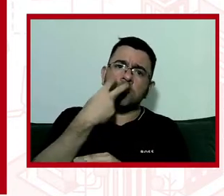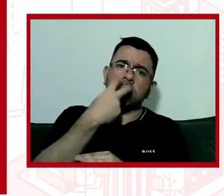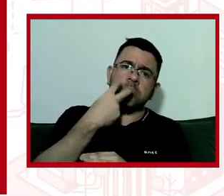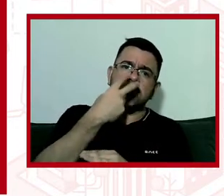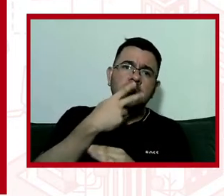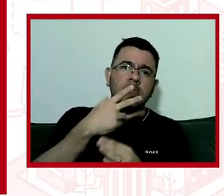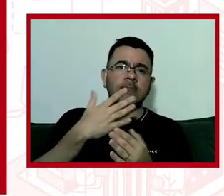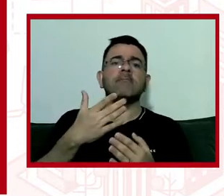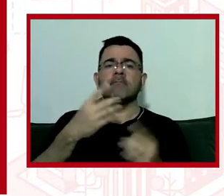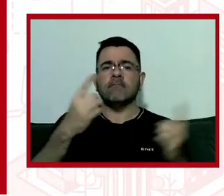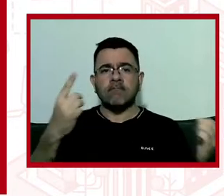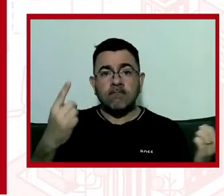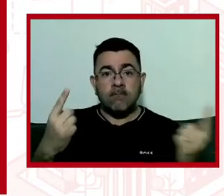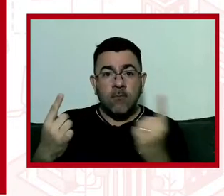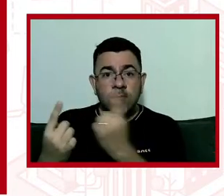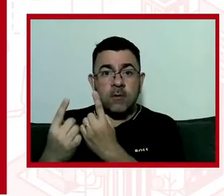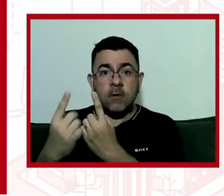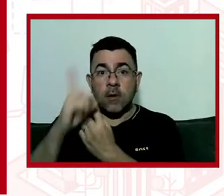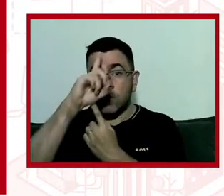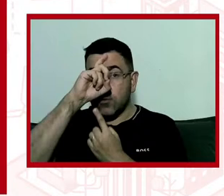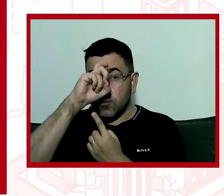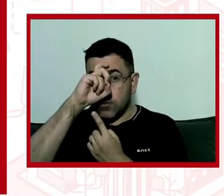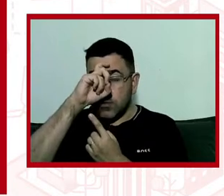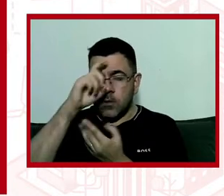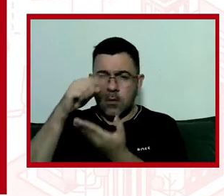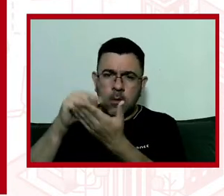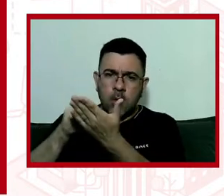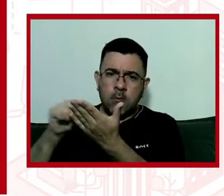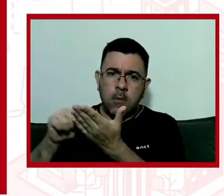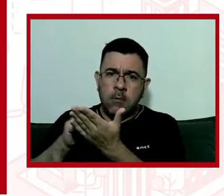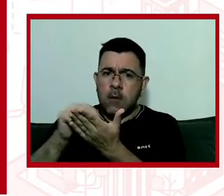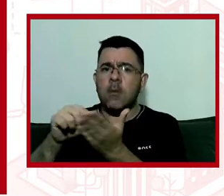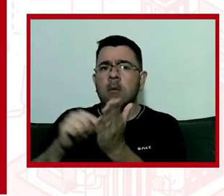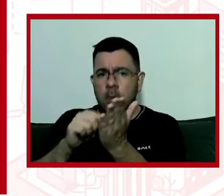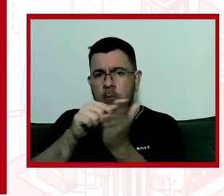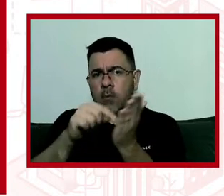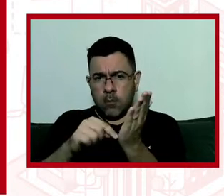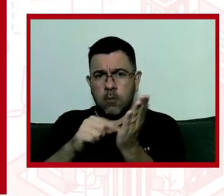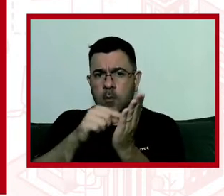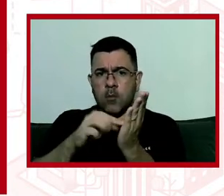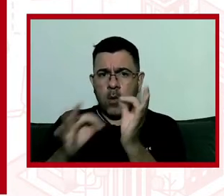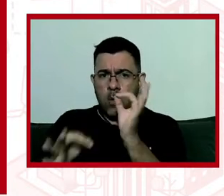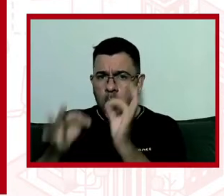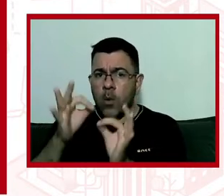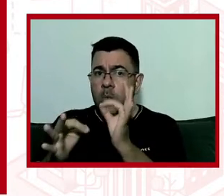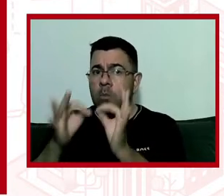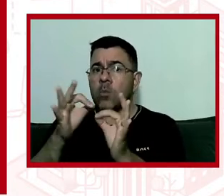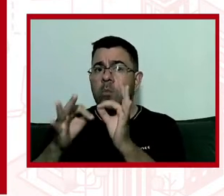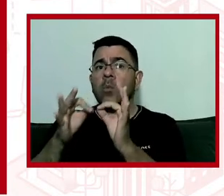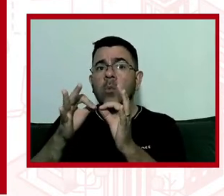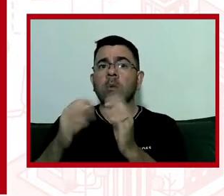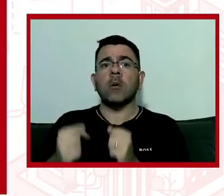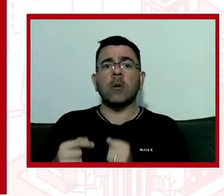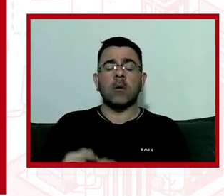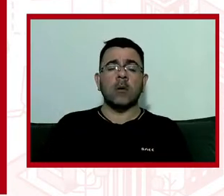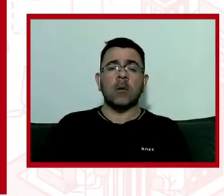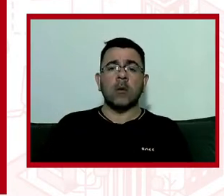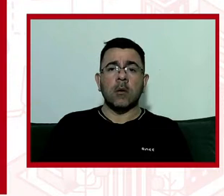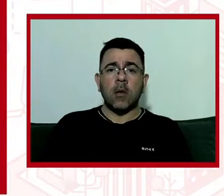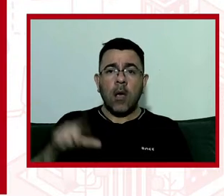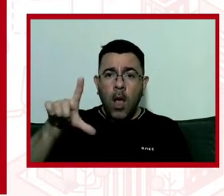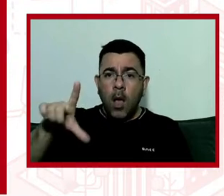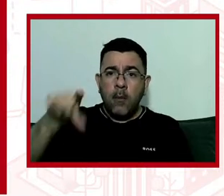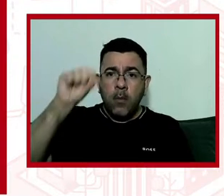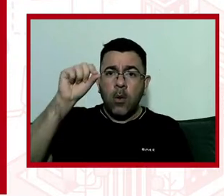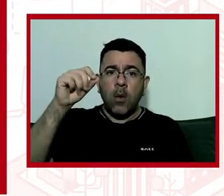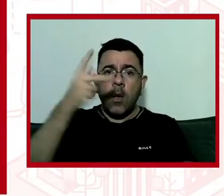lá na unidade e um servidor da prefeitura faria o cadastro e organizaria para ela poder eh ter o seu